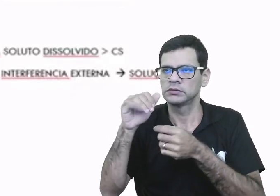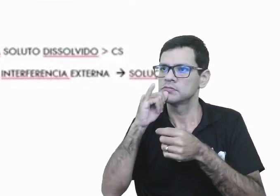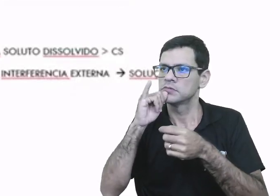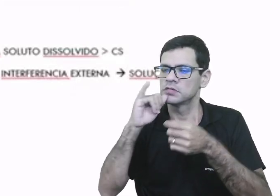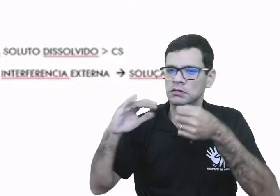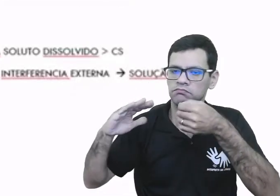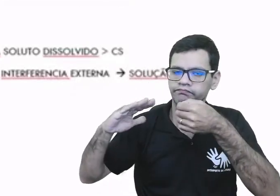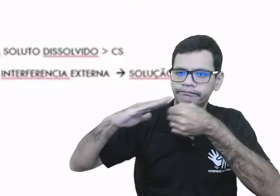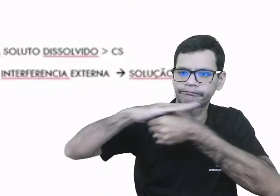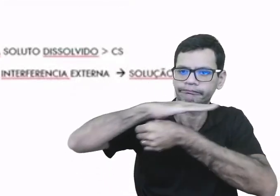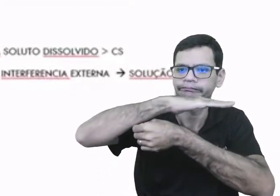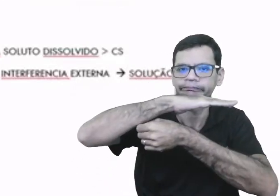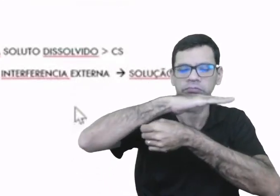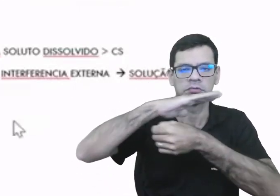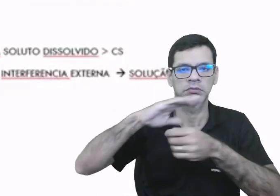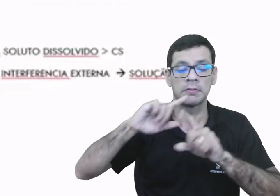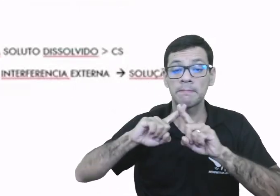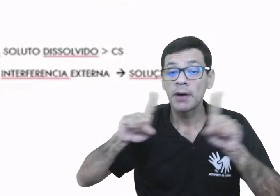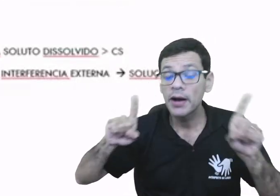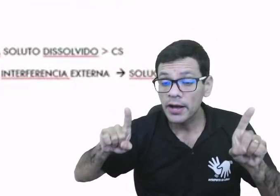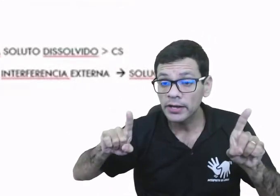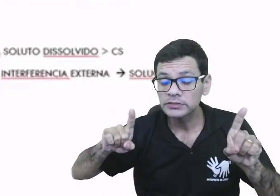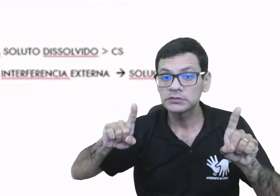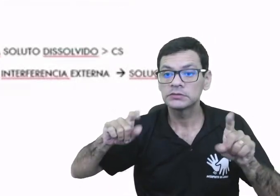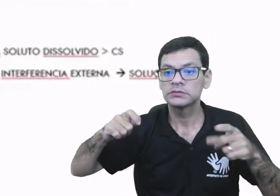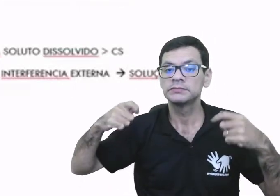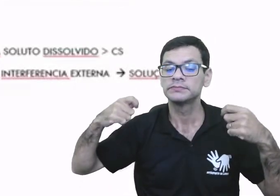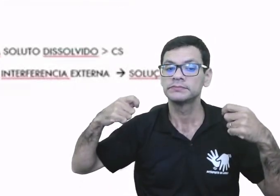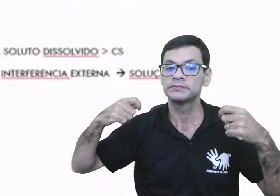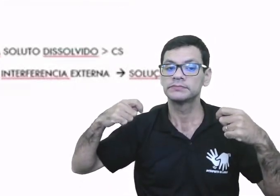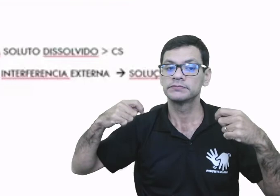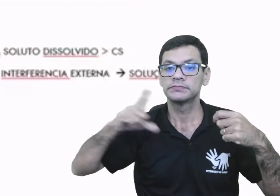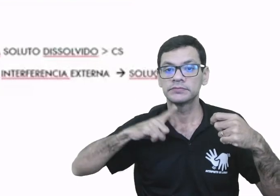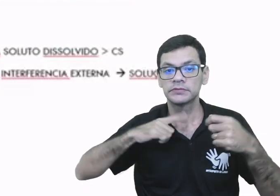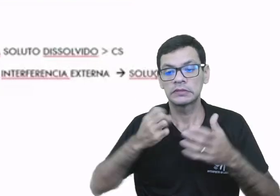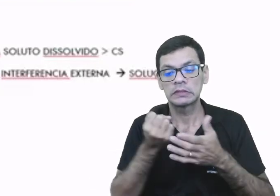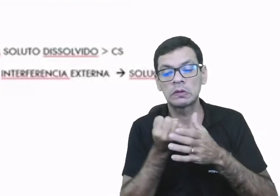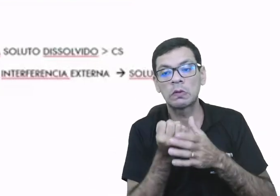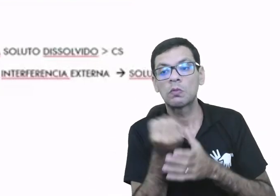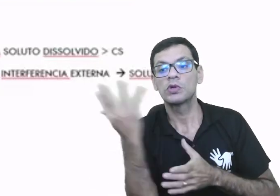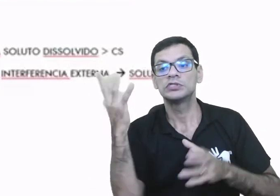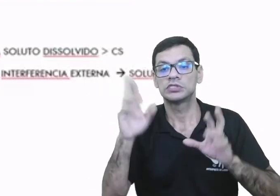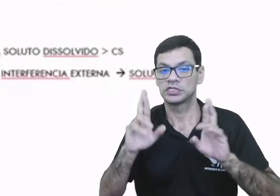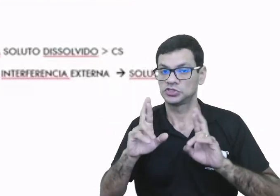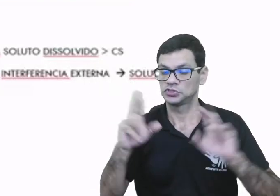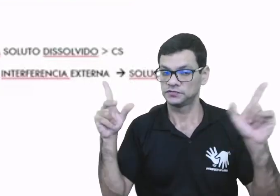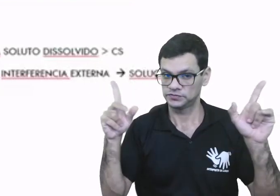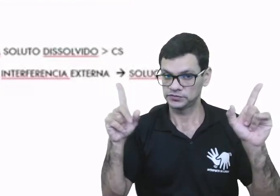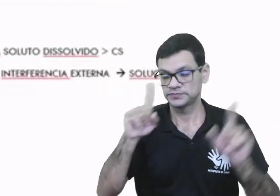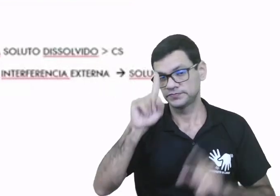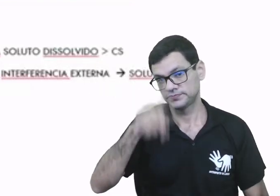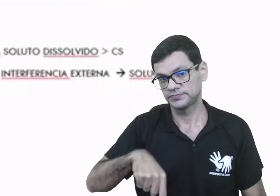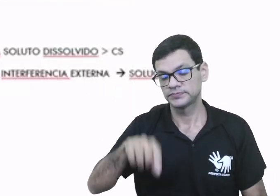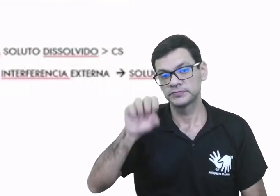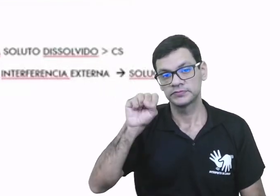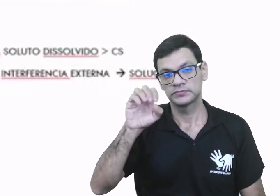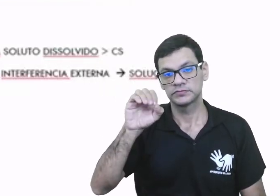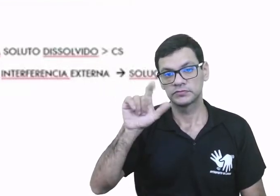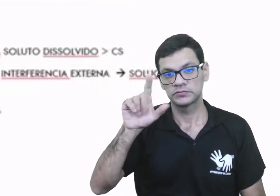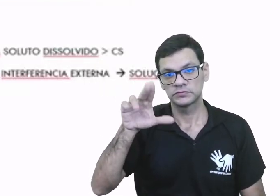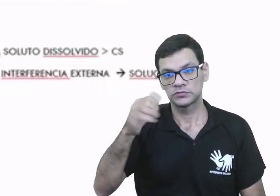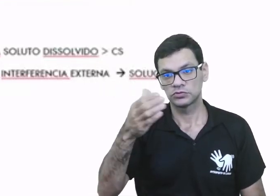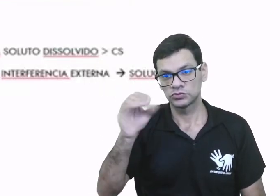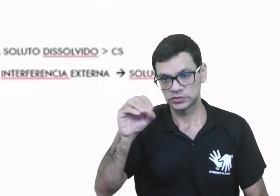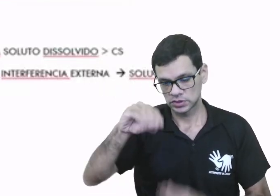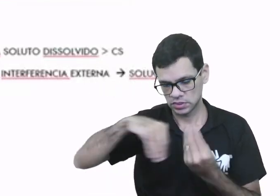dissolver a quantidade máxima, mas vai precipitar uma quantidade que a gente chama de solução saturada com corpo de